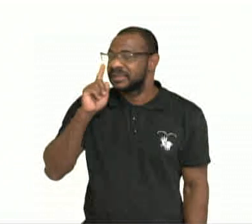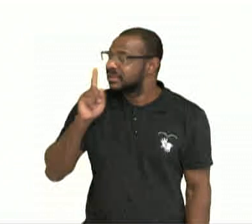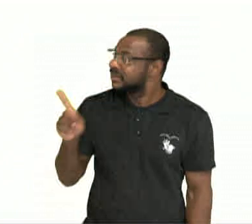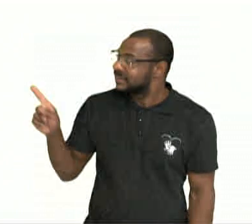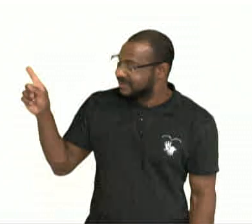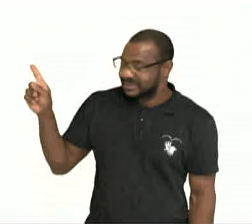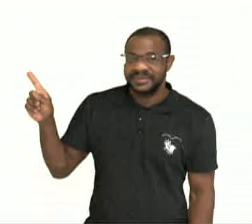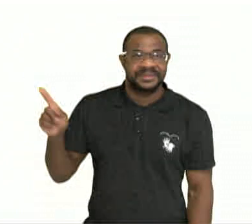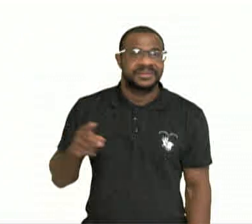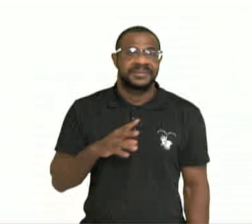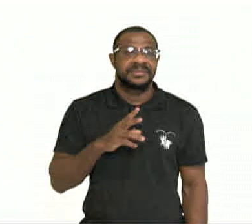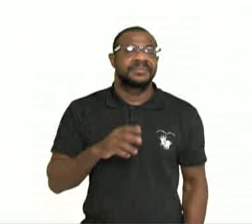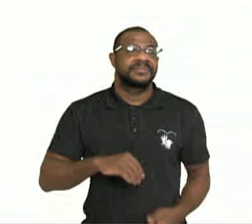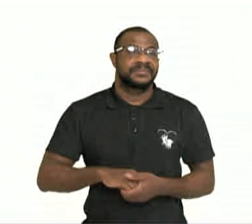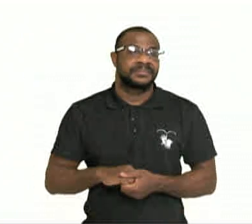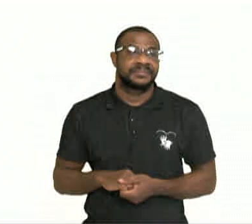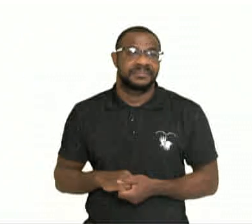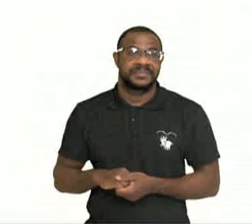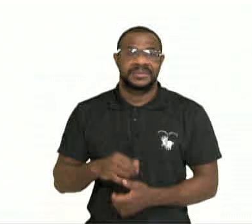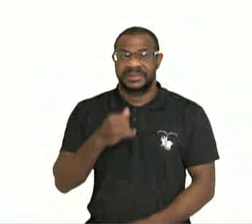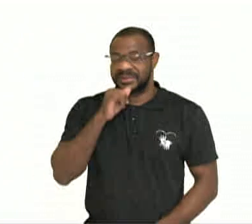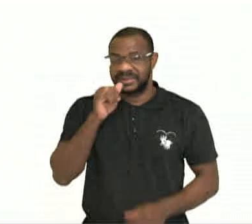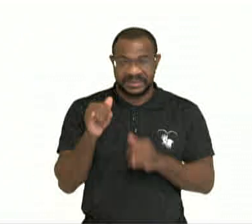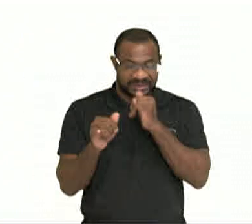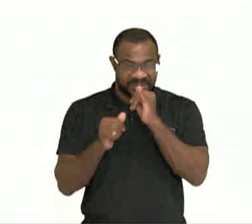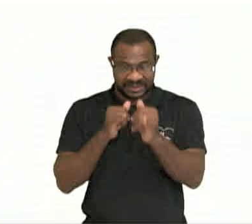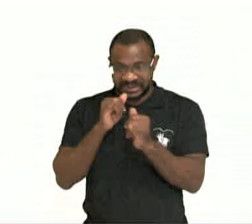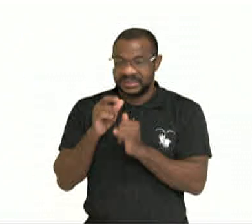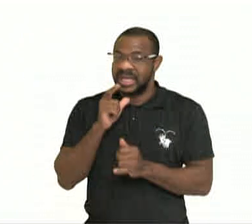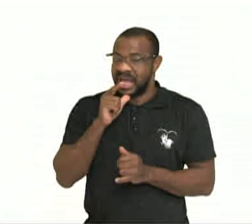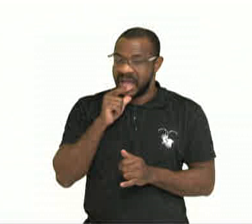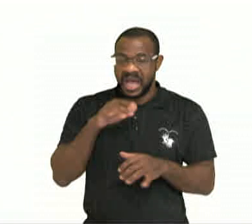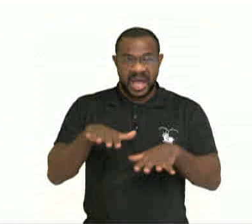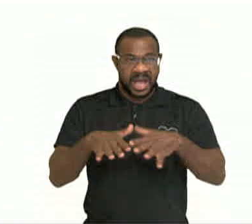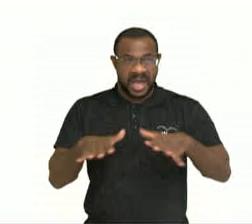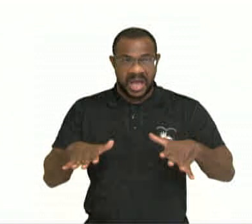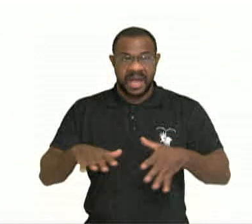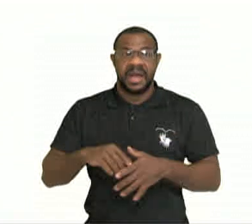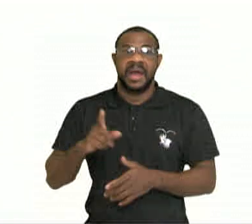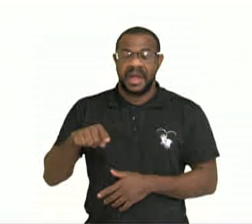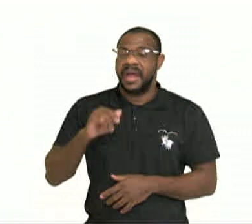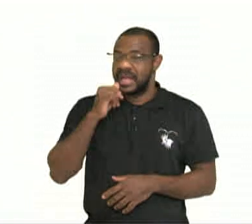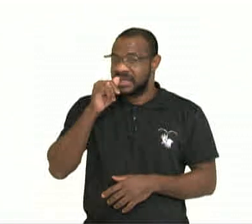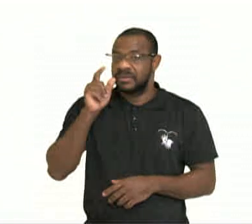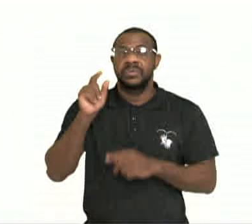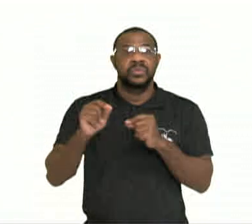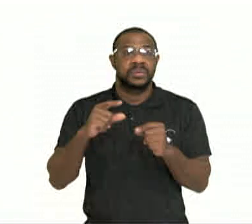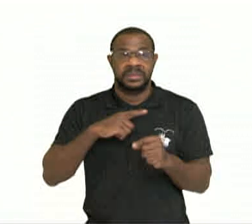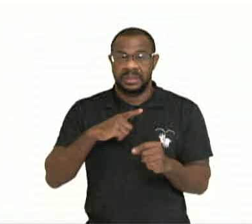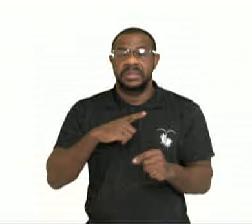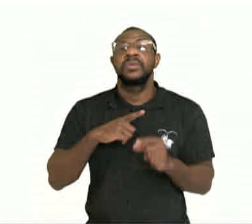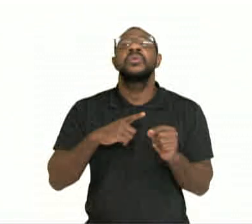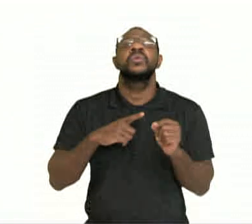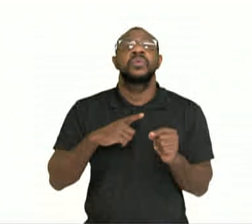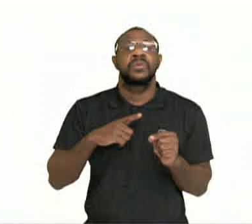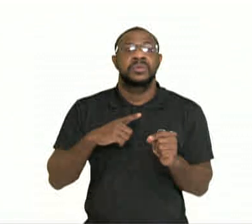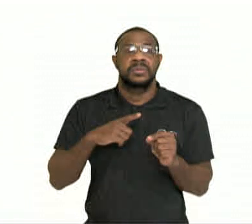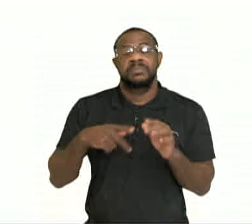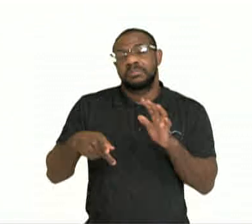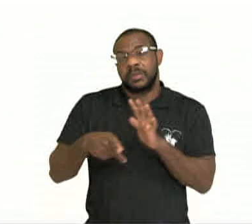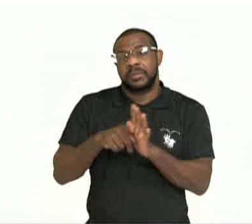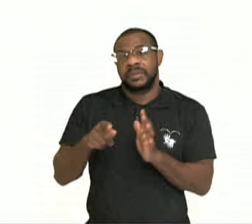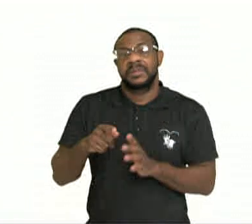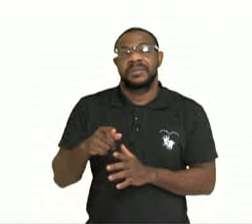hidroeletricidade. Confere aqui, que a energia hidráulica ou energia hídrica é a energia obtida a partir da